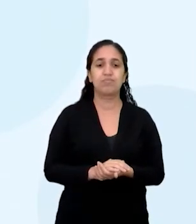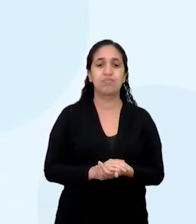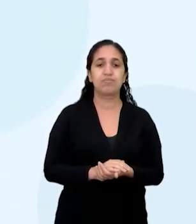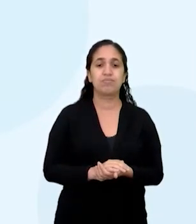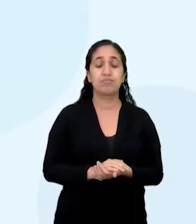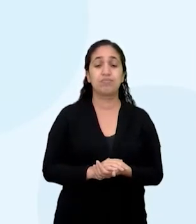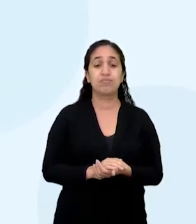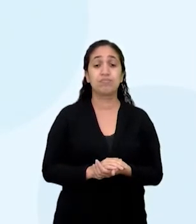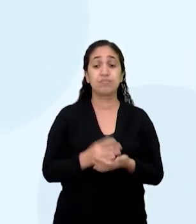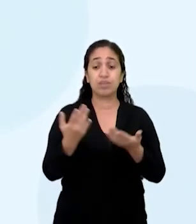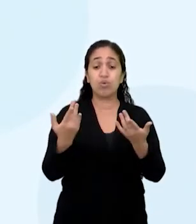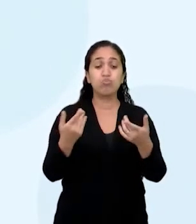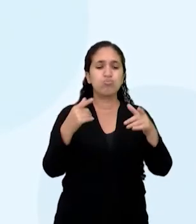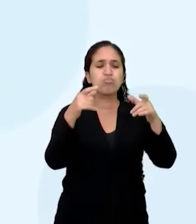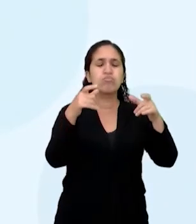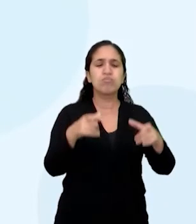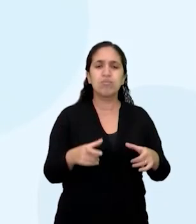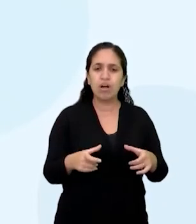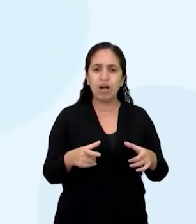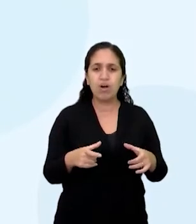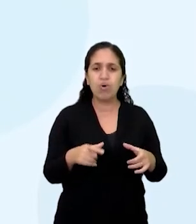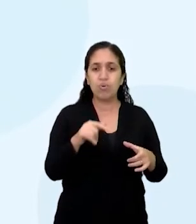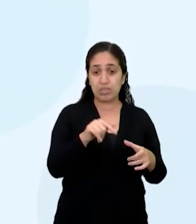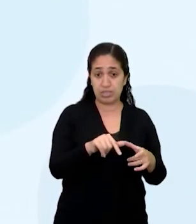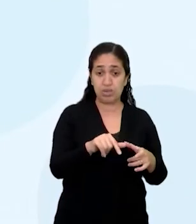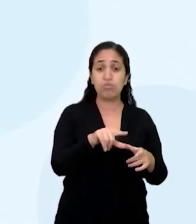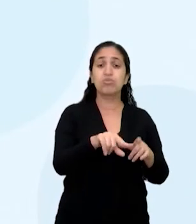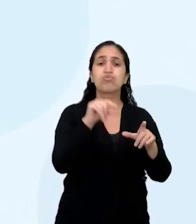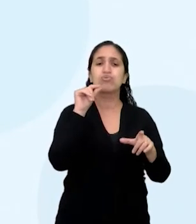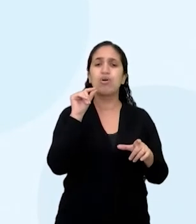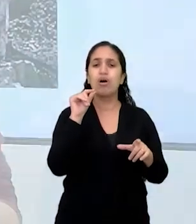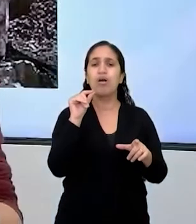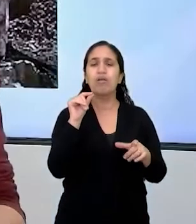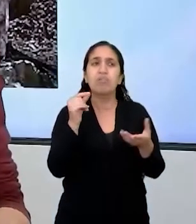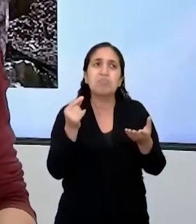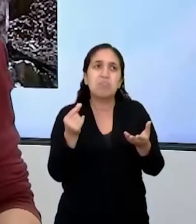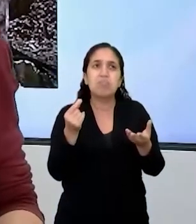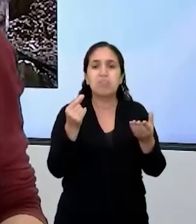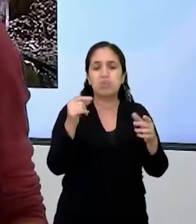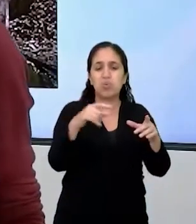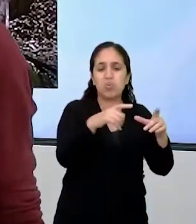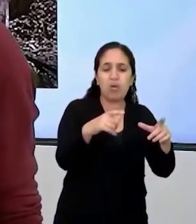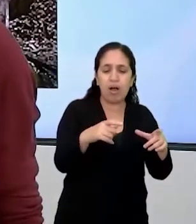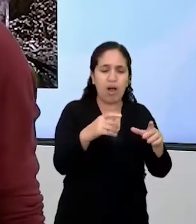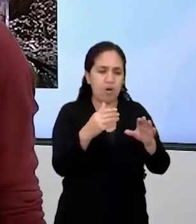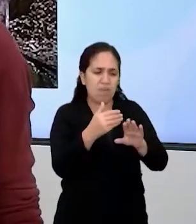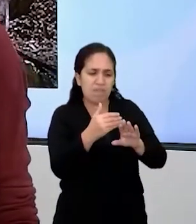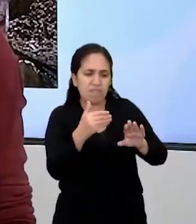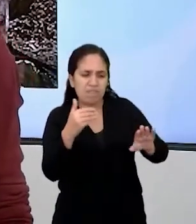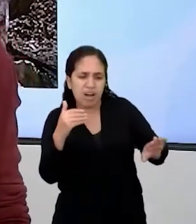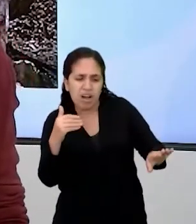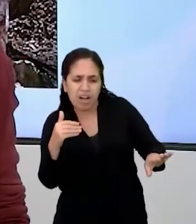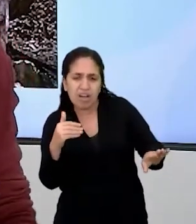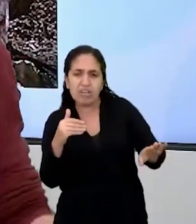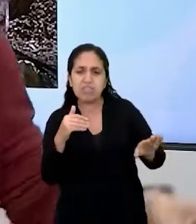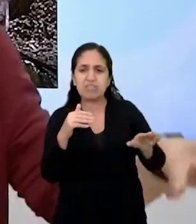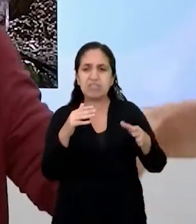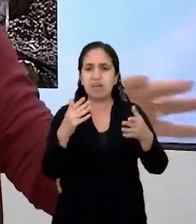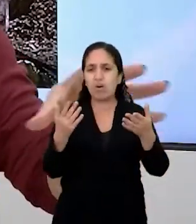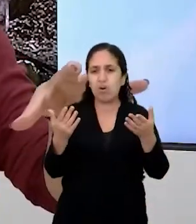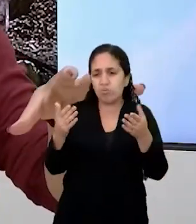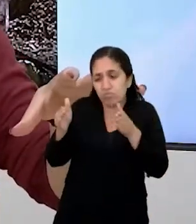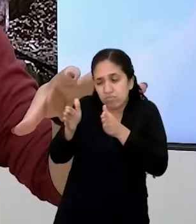da questão do local, eles geralmente são escolhidos locais mais isolados ou locais